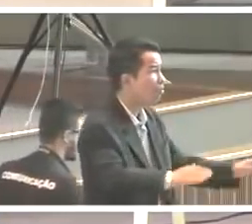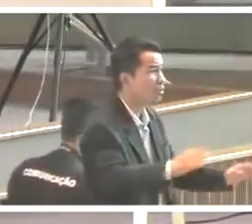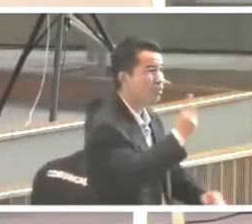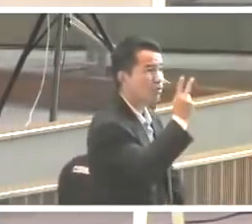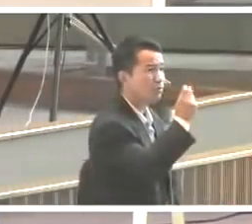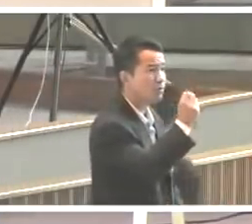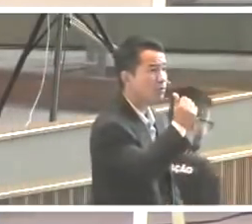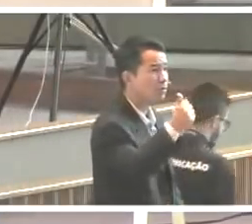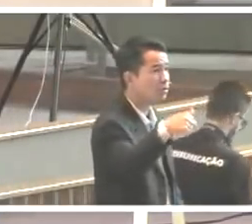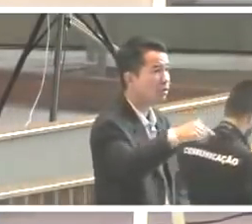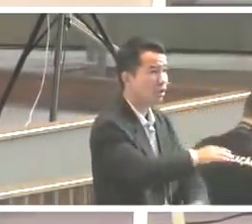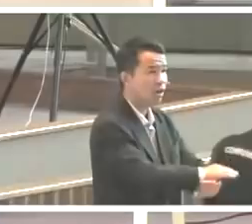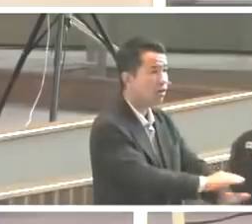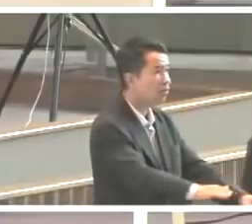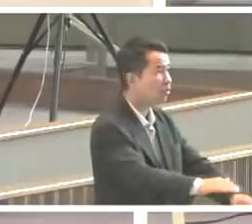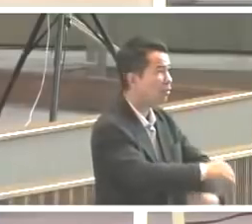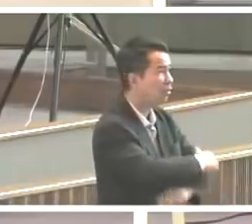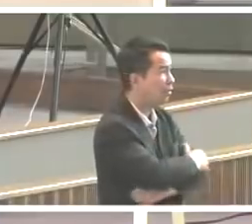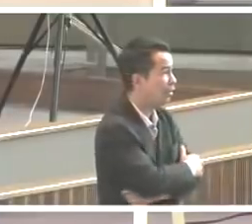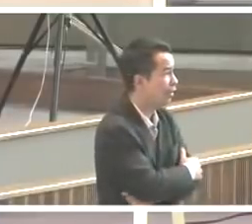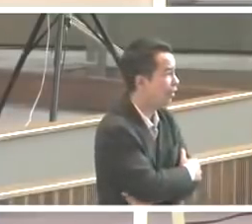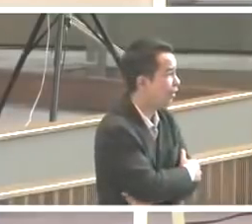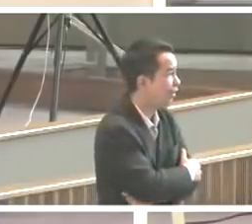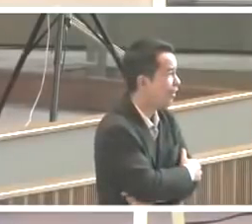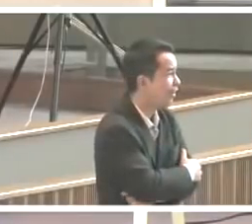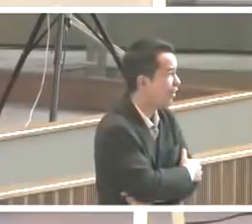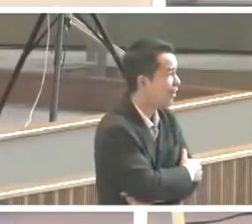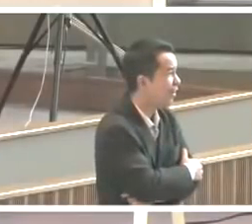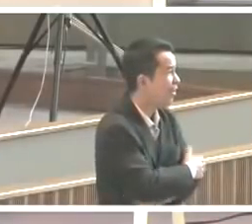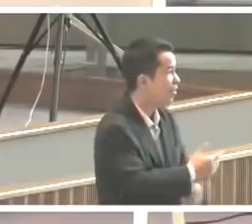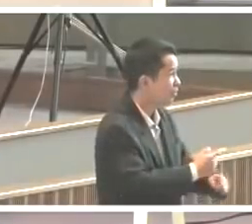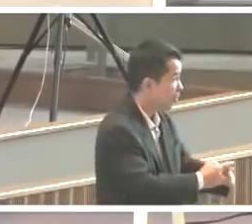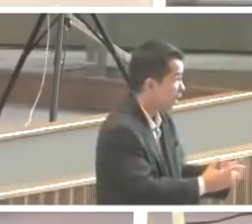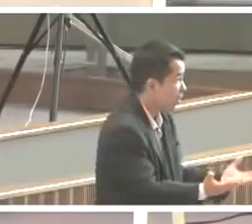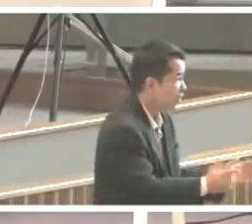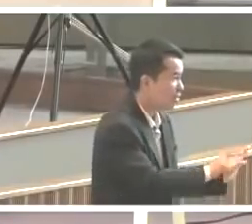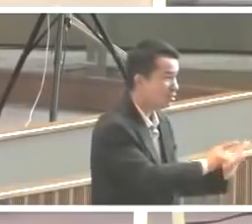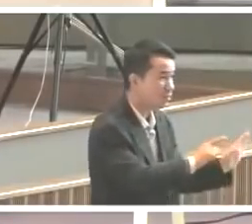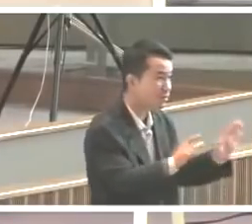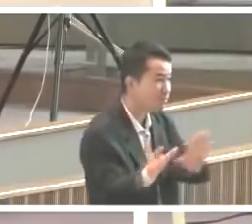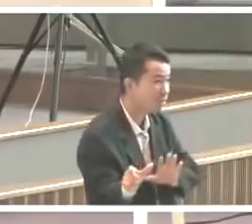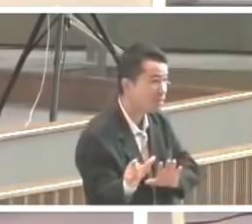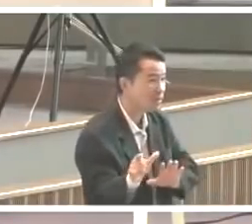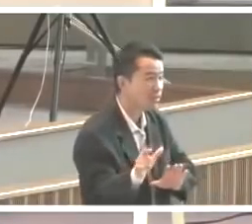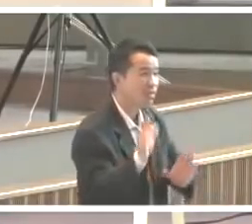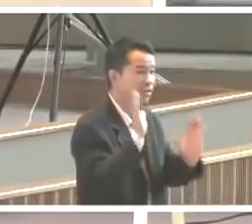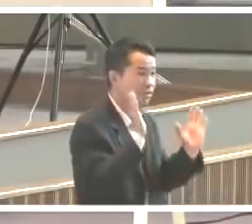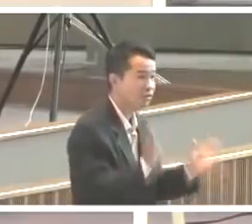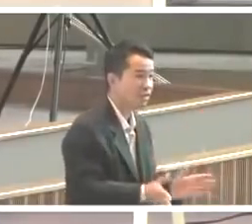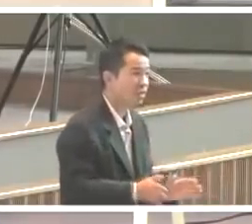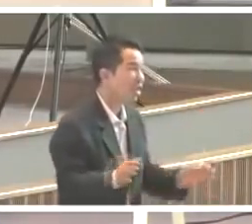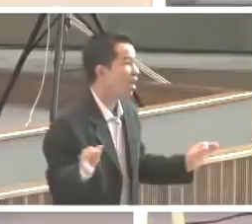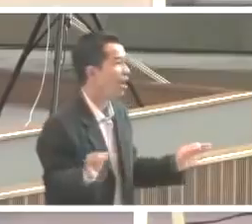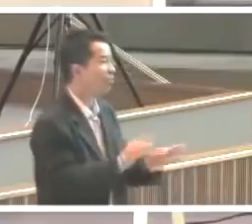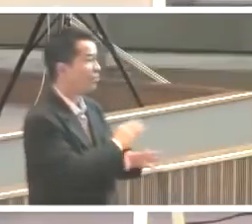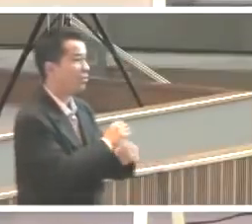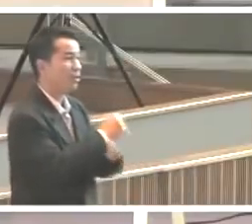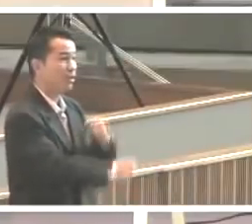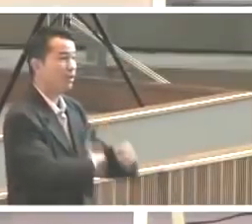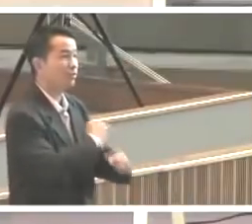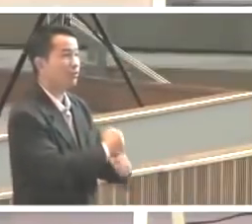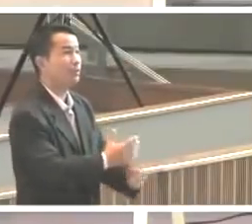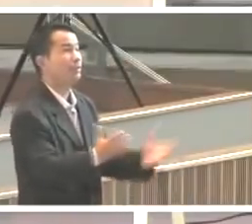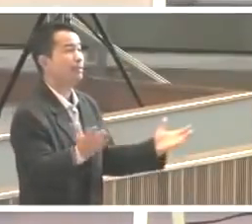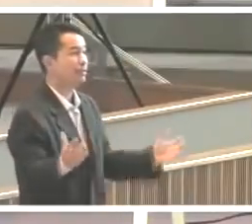vai passar tão rápido, né, essas próximas semanas, e daqui a pouco já chegou Natal, final de ano, né?